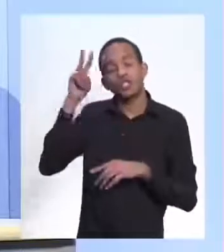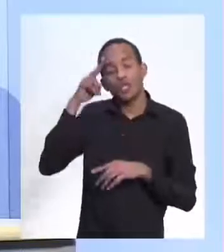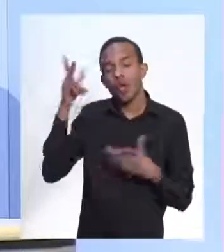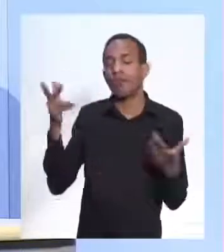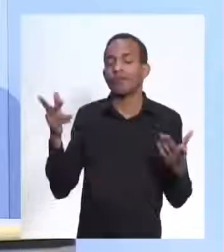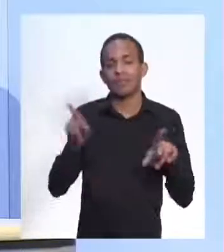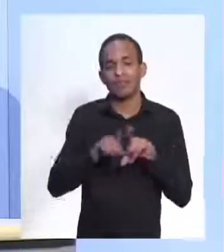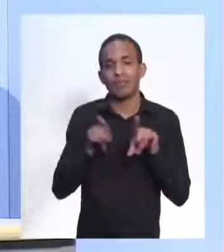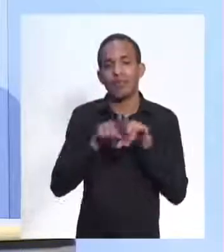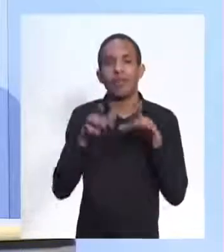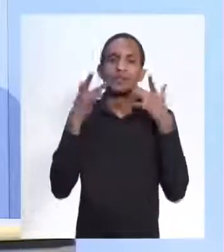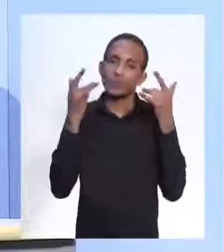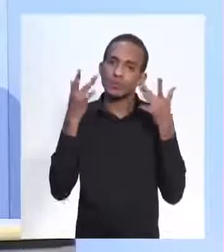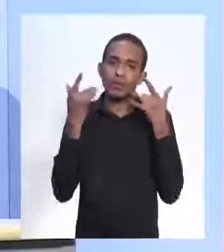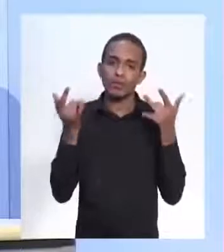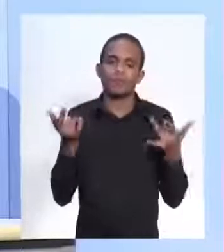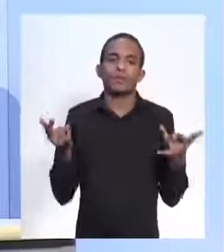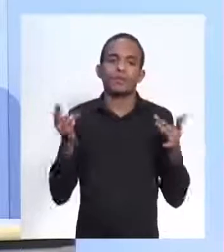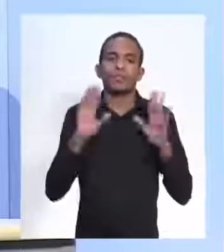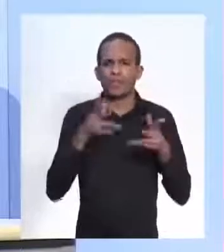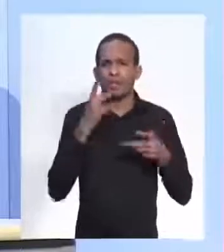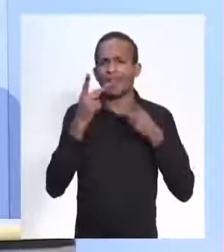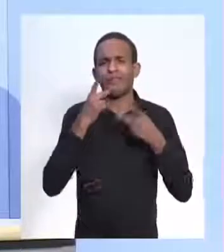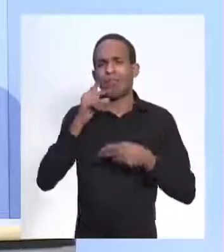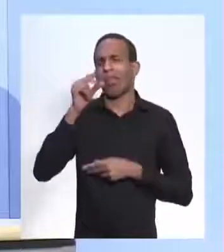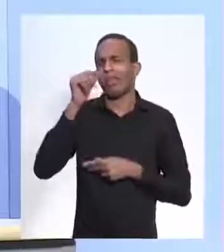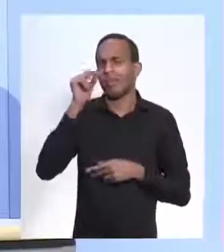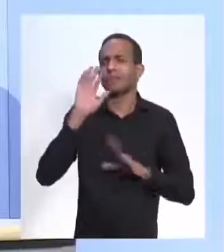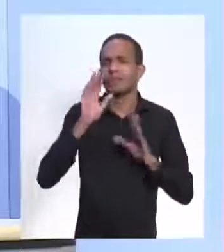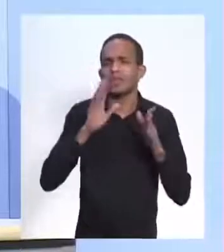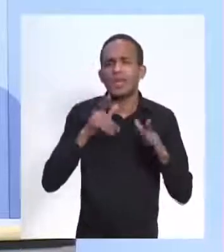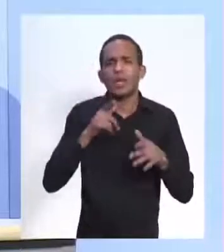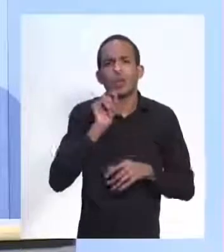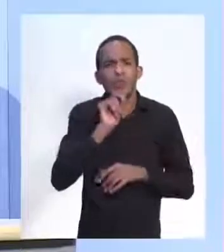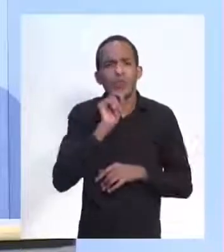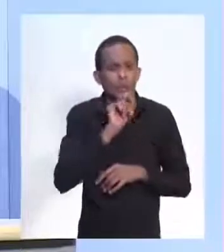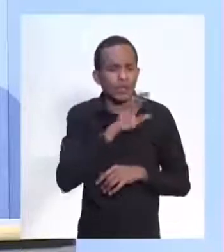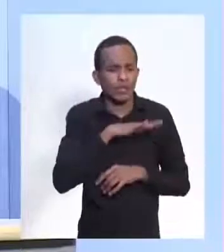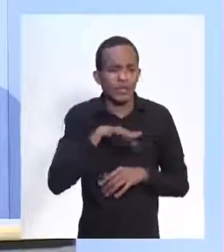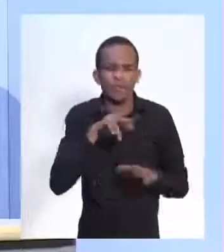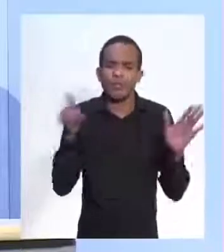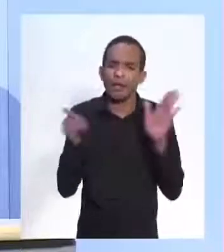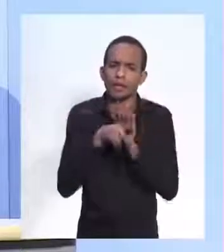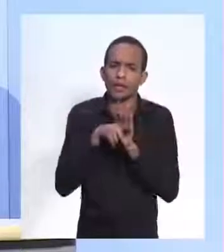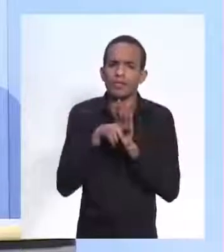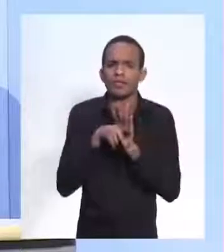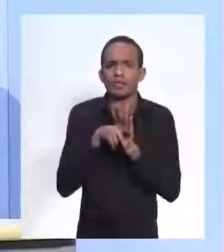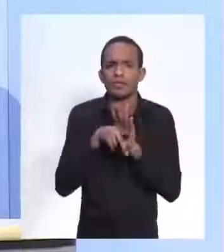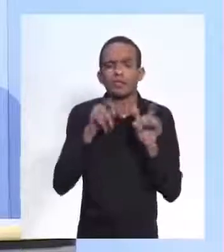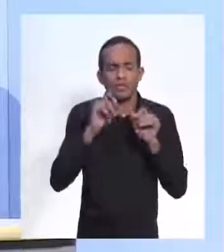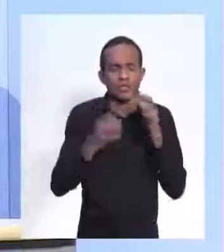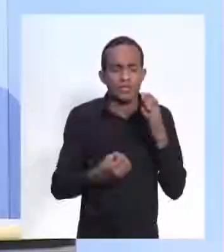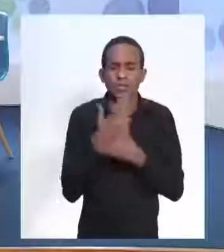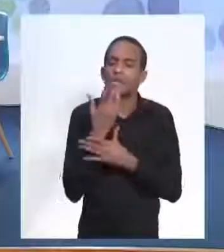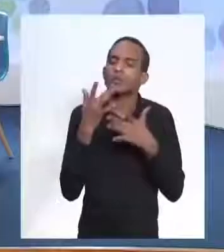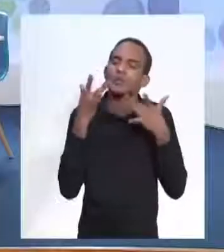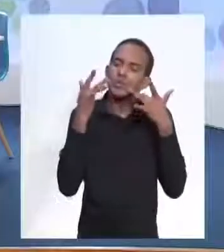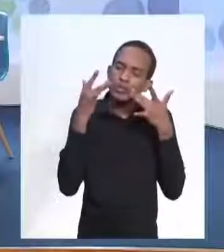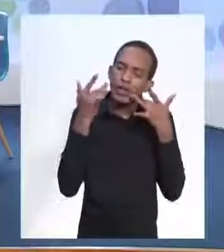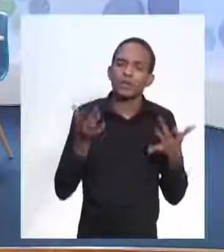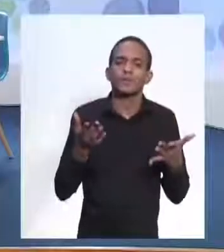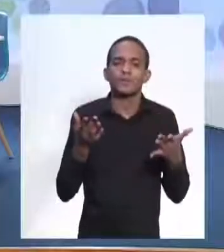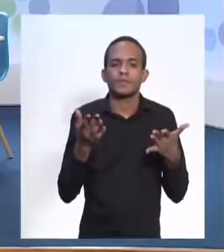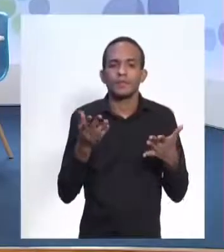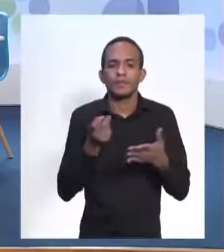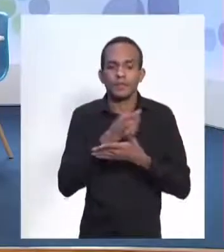né? Aquela questão lá que a gente já falou lá atrás, né? Daquelas unidades aristotélicas de produção teatral, né?